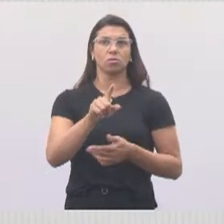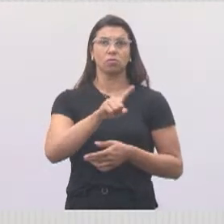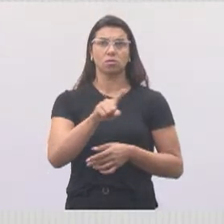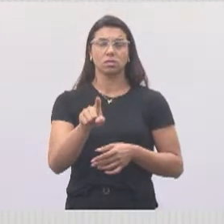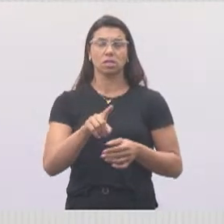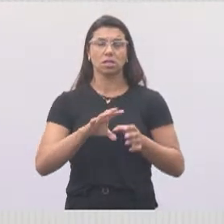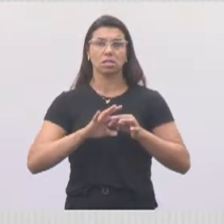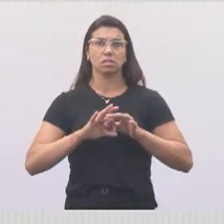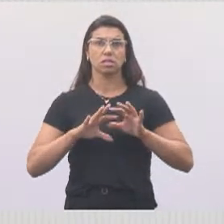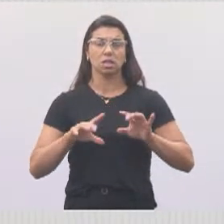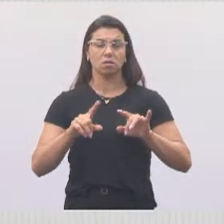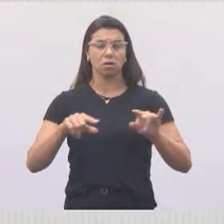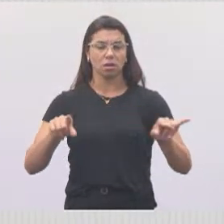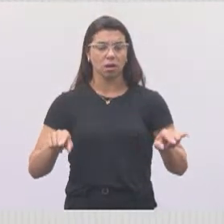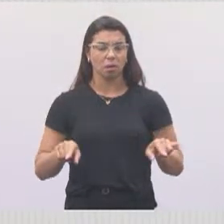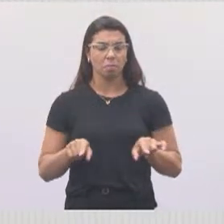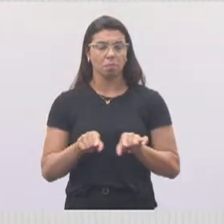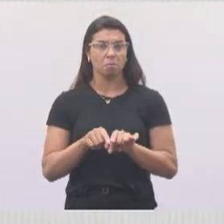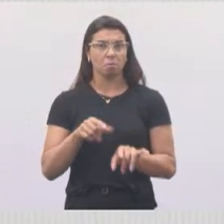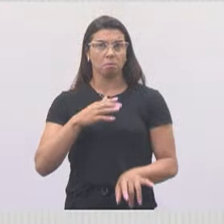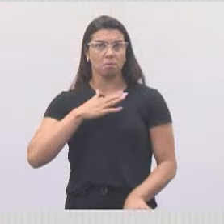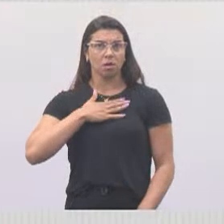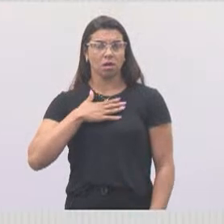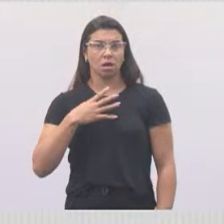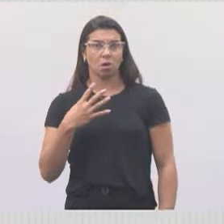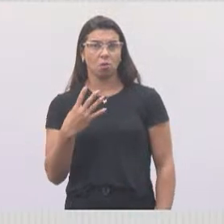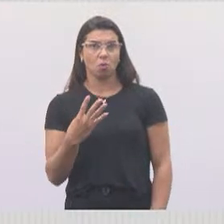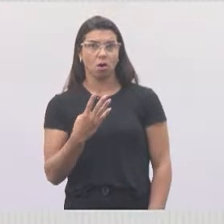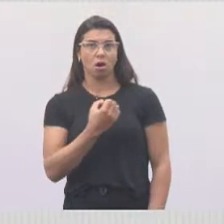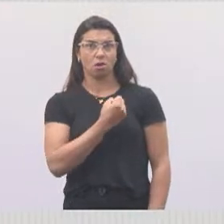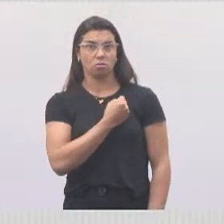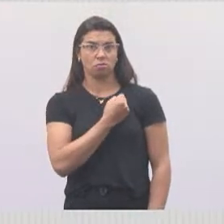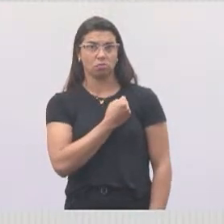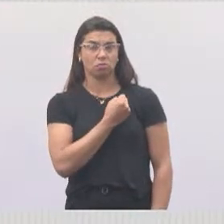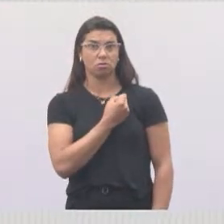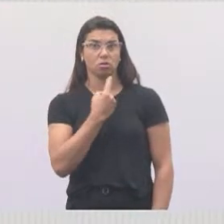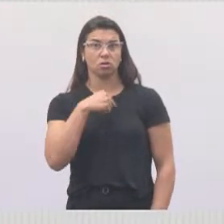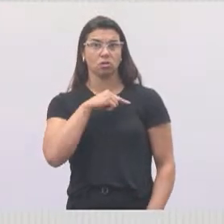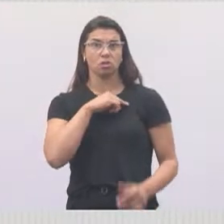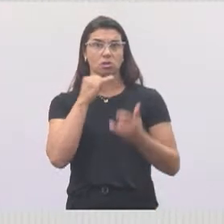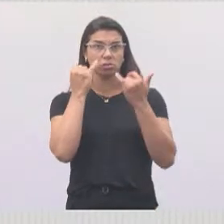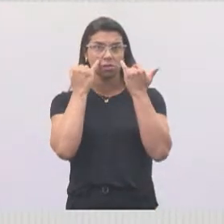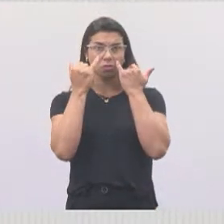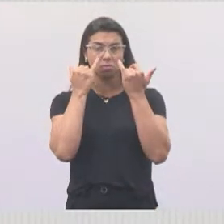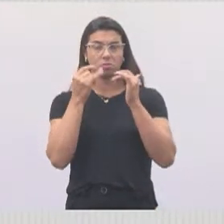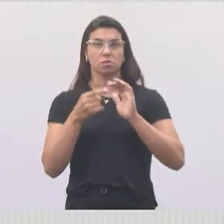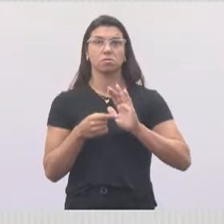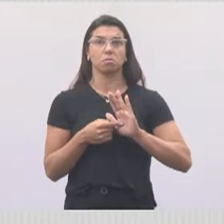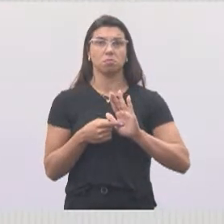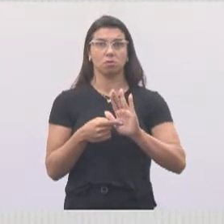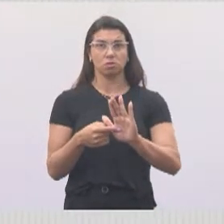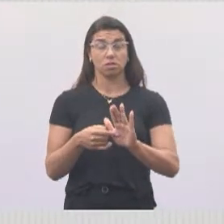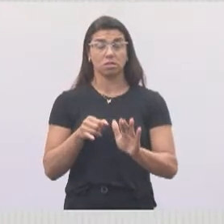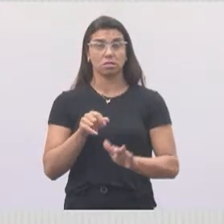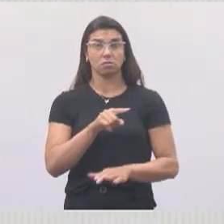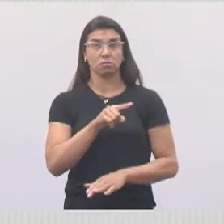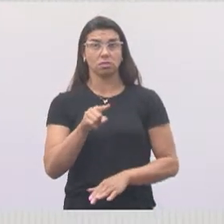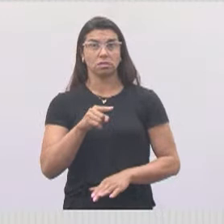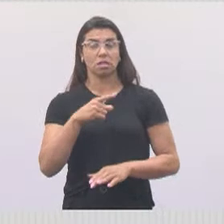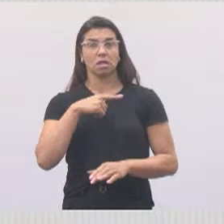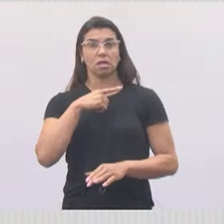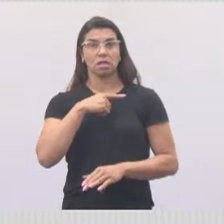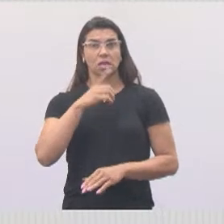é o gabinete 4. Pode nos procurar, que daremos mais informação a você que tem direito a